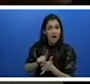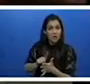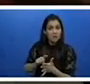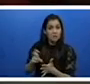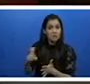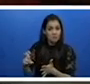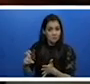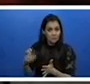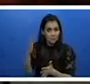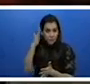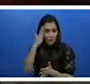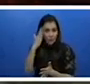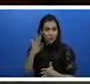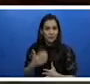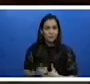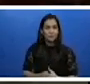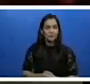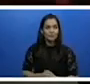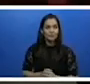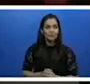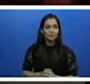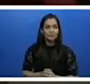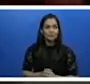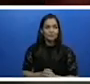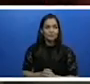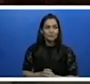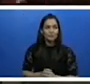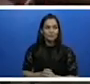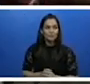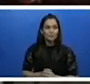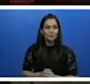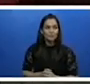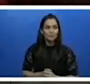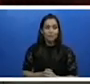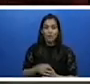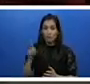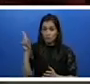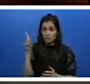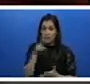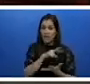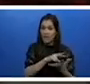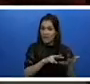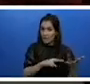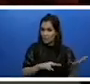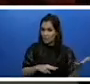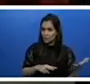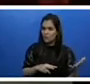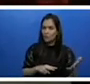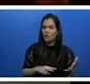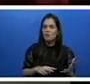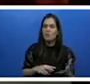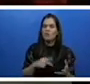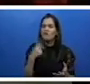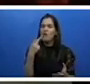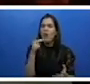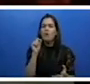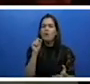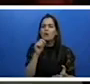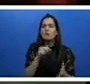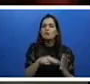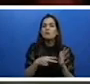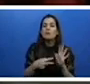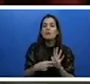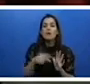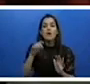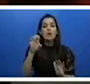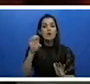5, certo? Isso aqui vocês vão fazer a leitura individual, porque está falando da escala, tá?